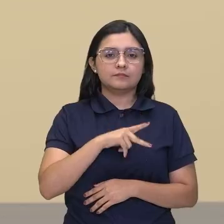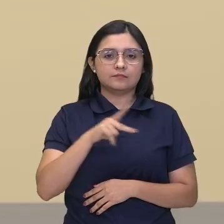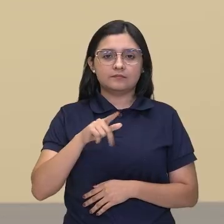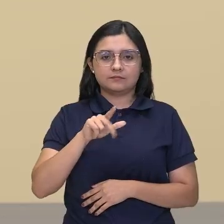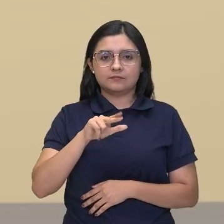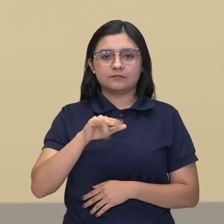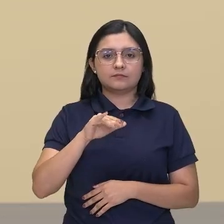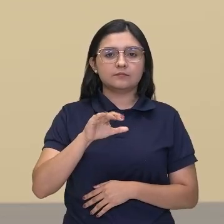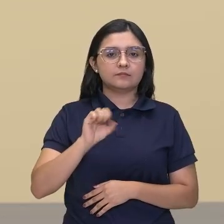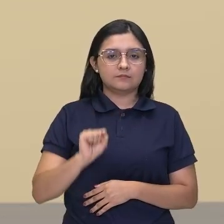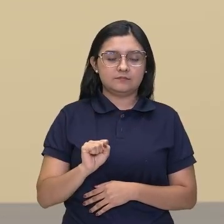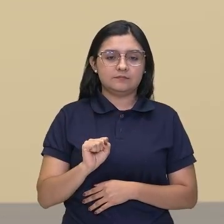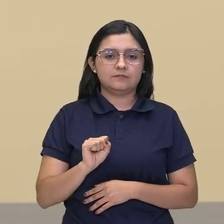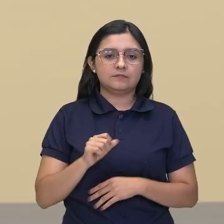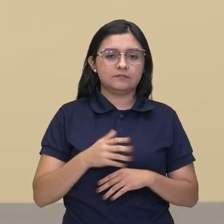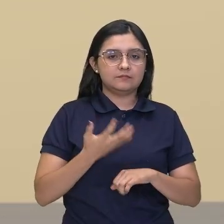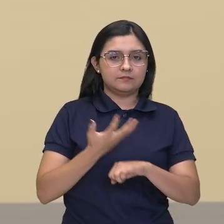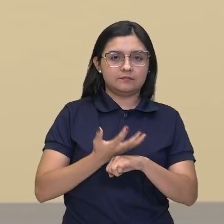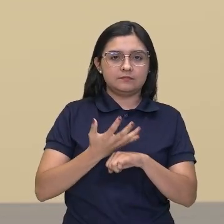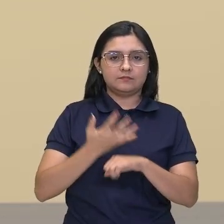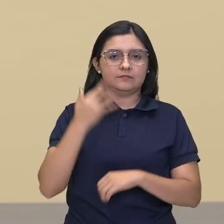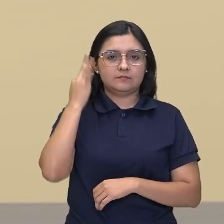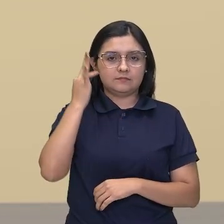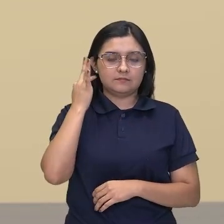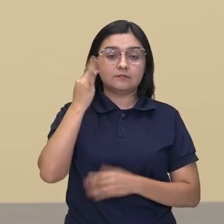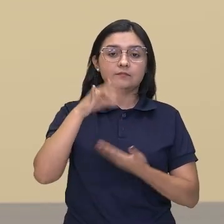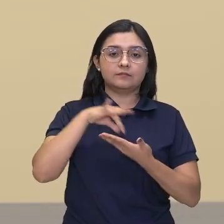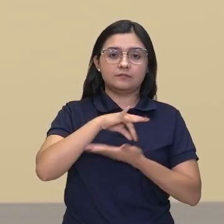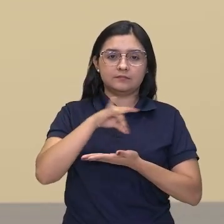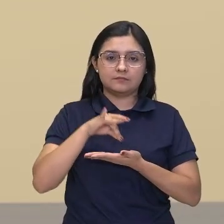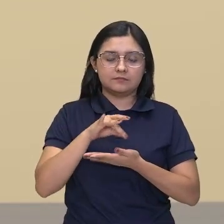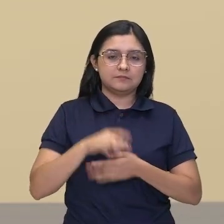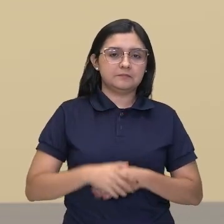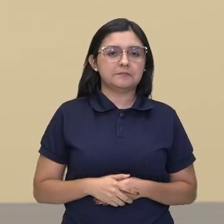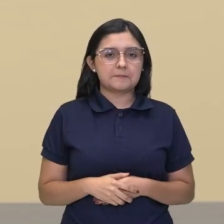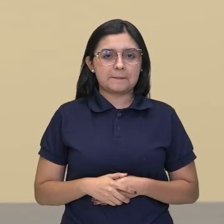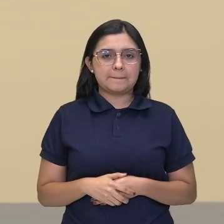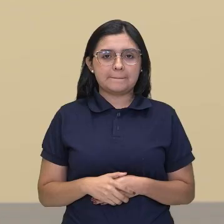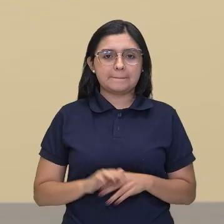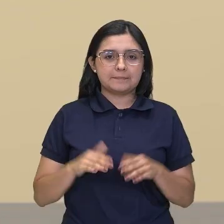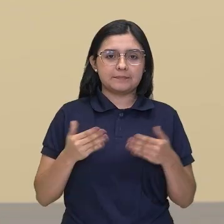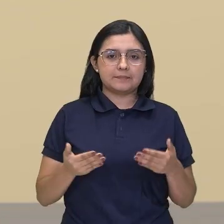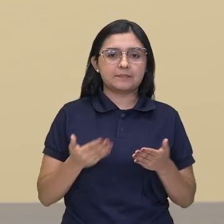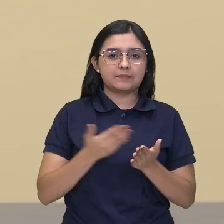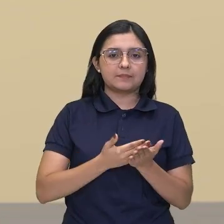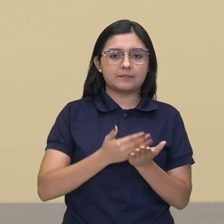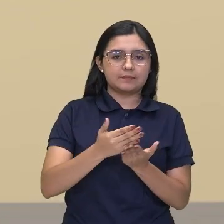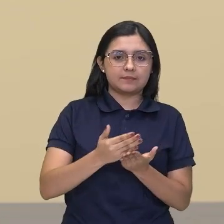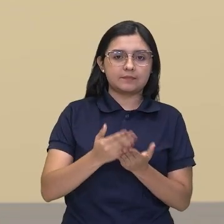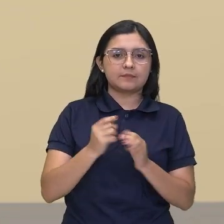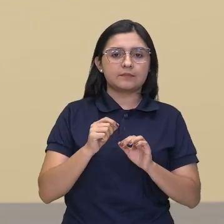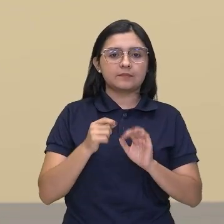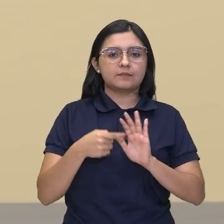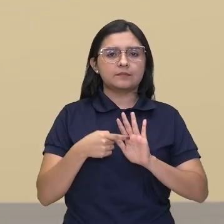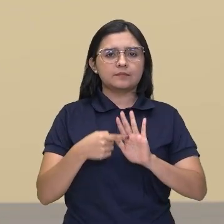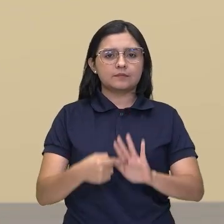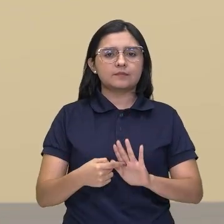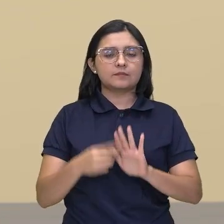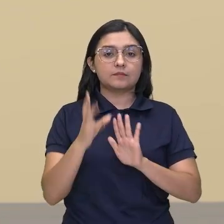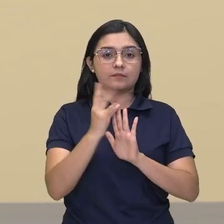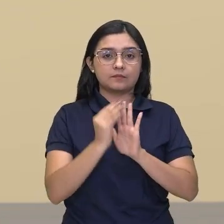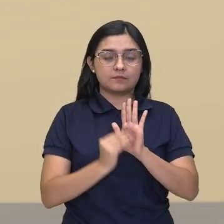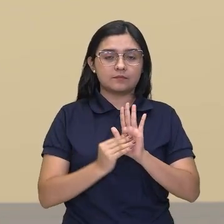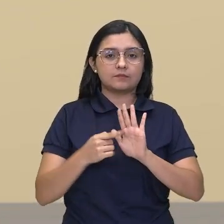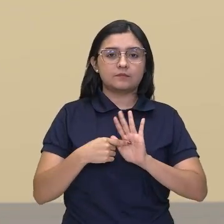Cláudio, professor de Filosofia aqui do Centro de Mídias. Nós vamos então aí começar a apresentar para vocês qual é o conteúdo